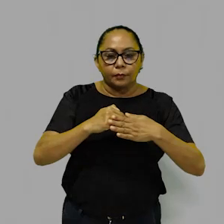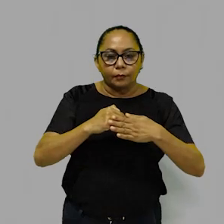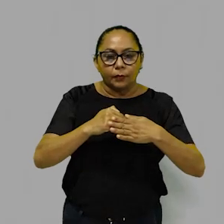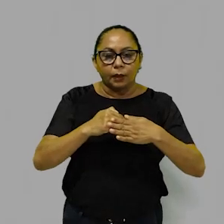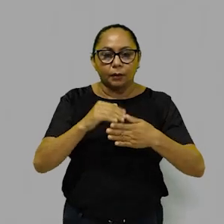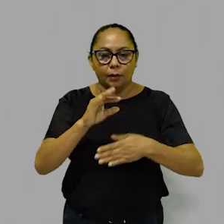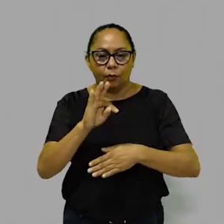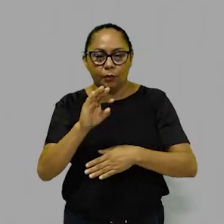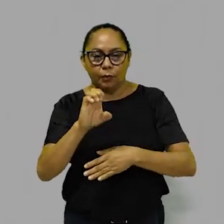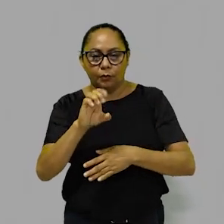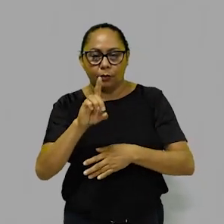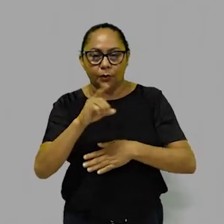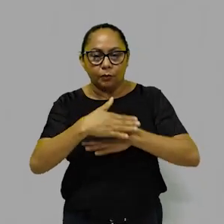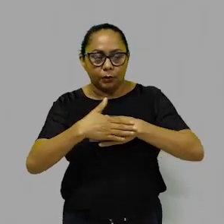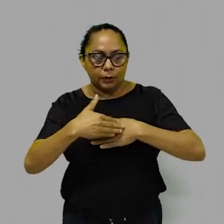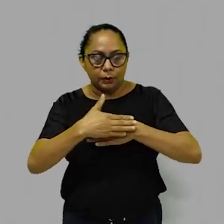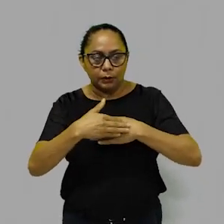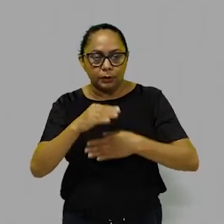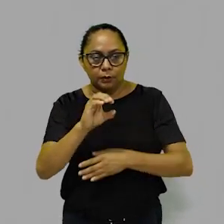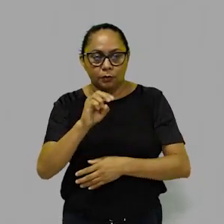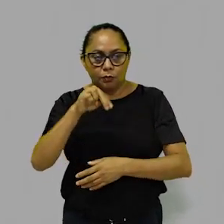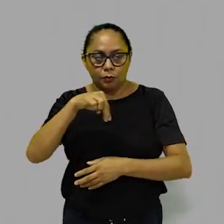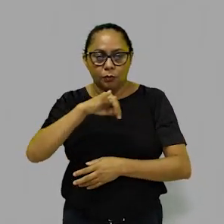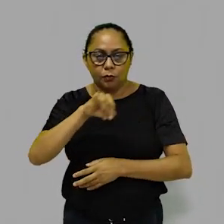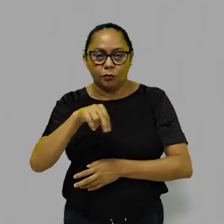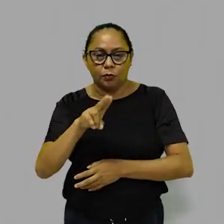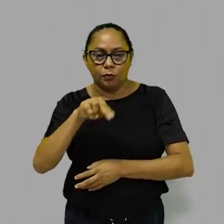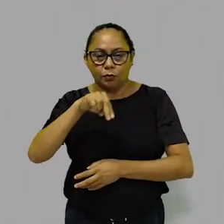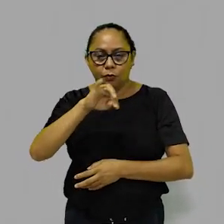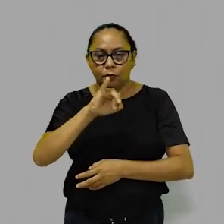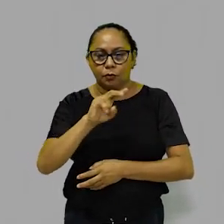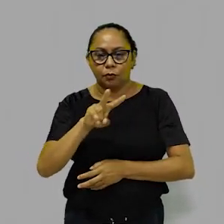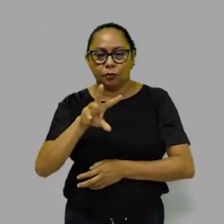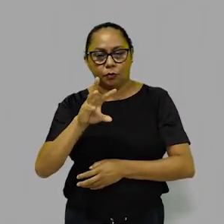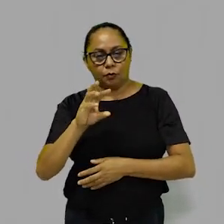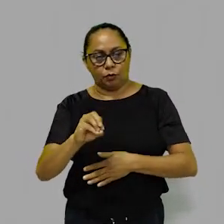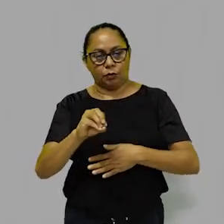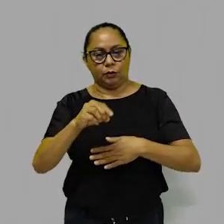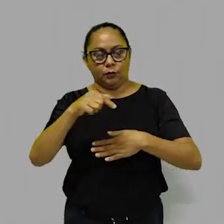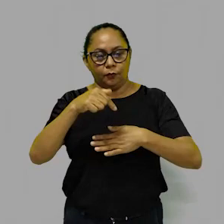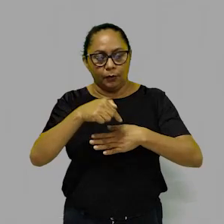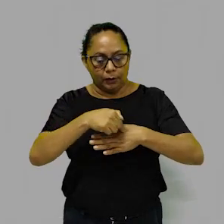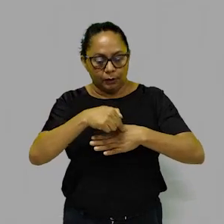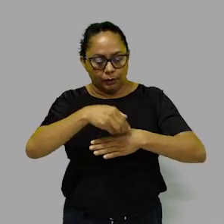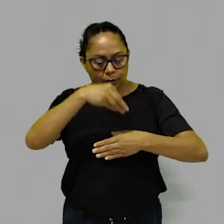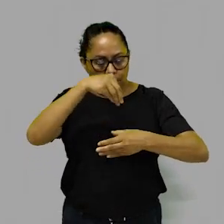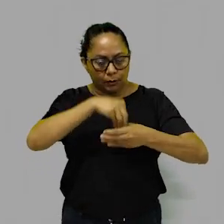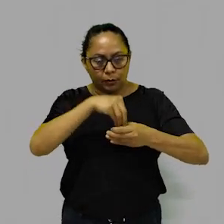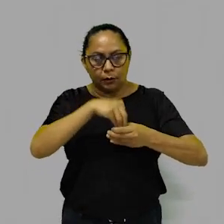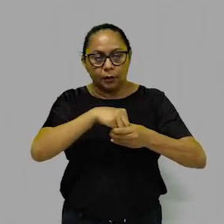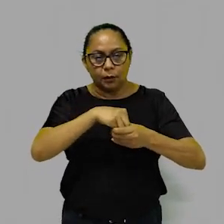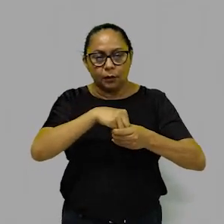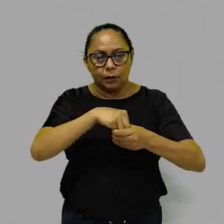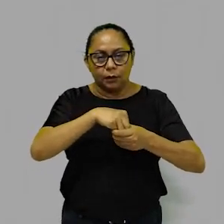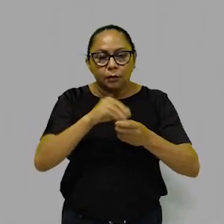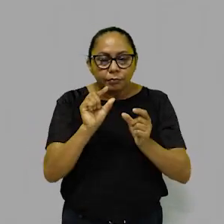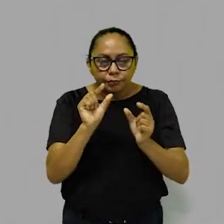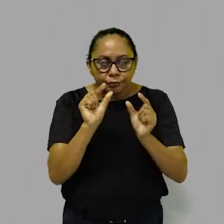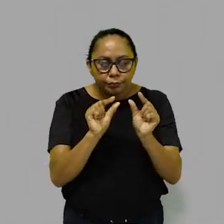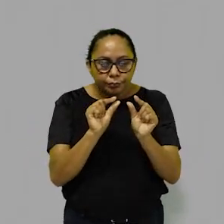ela possui uma célula chamada mastócito. Esse mastócito, dentro dele tem vários